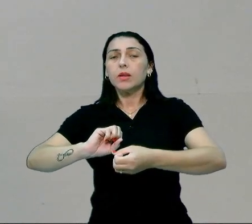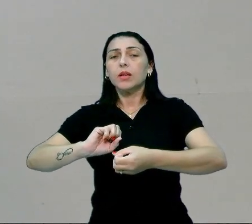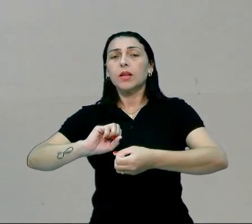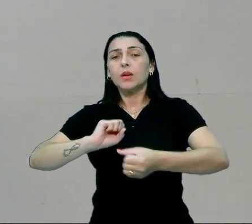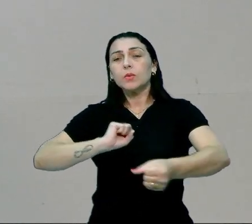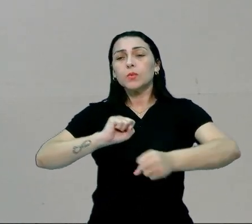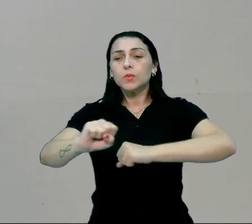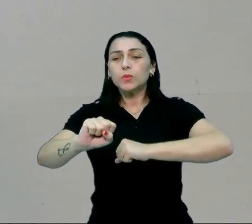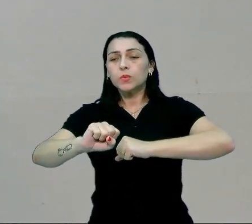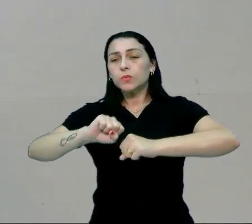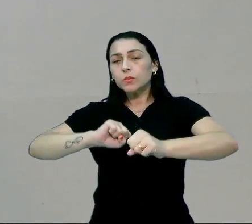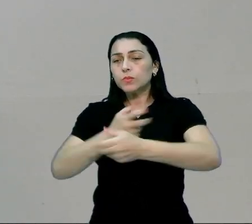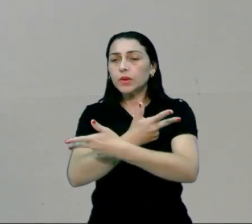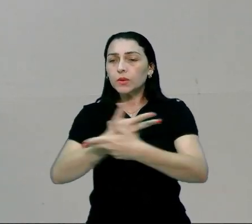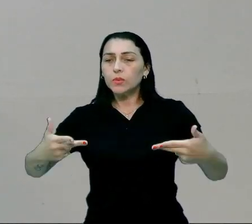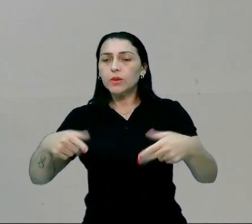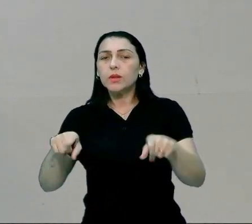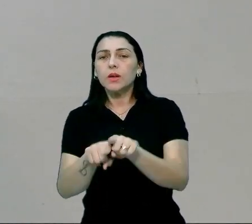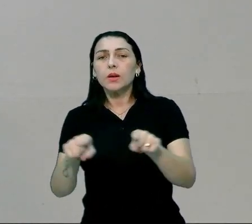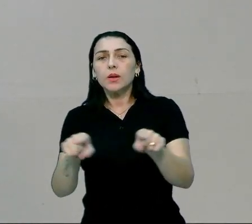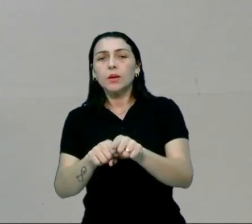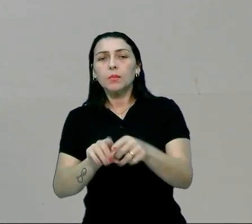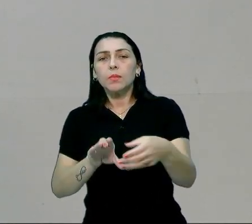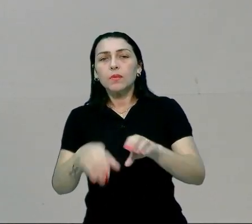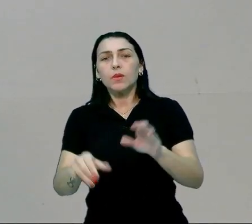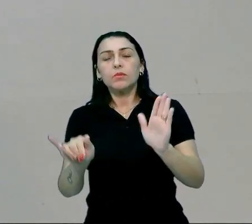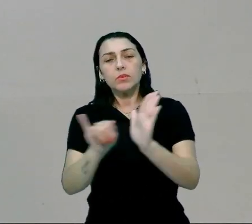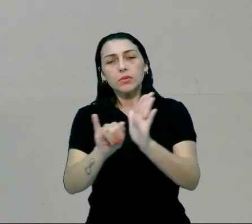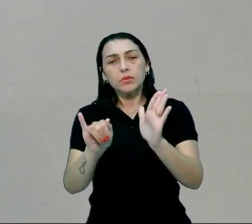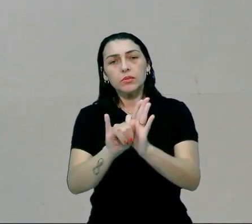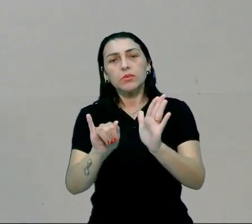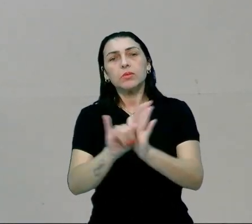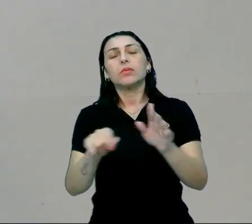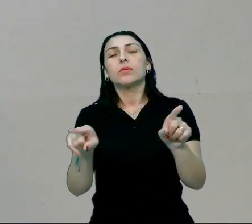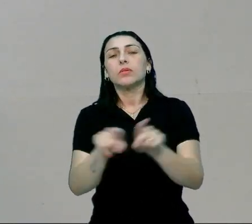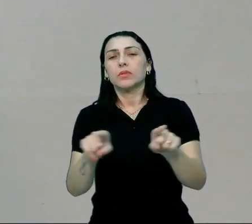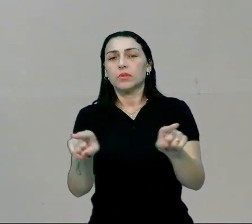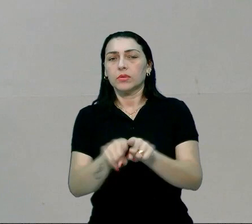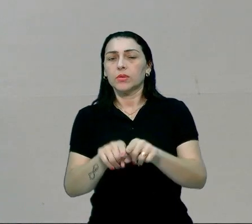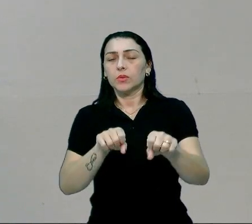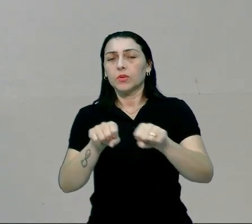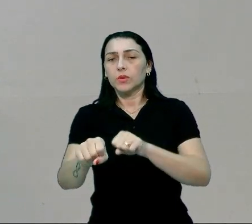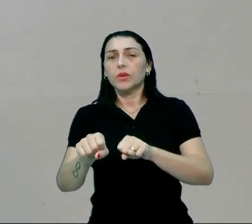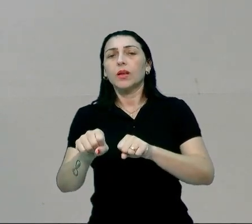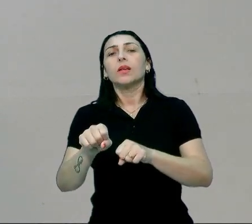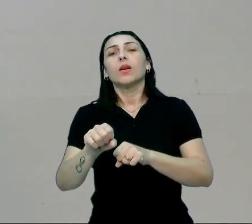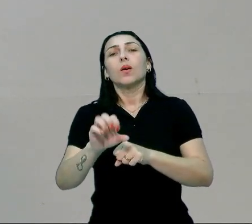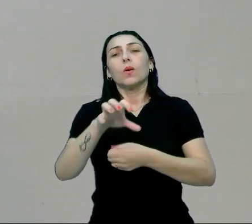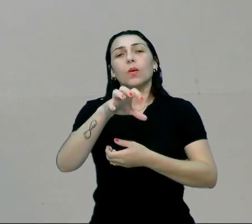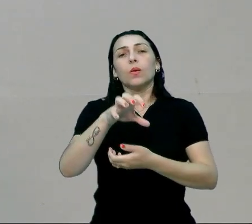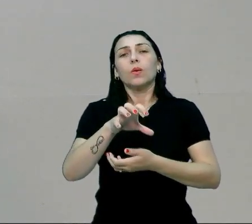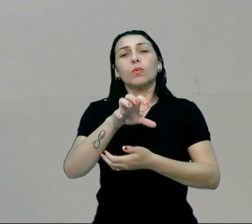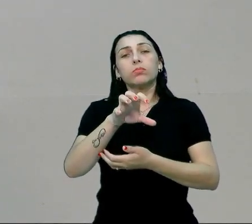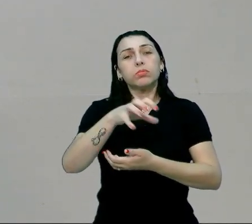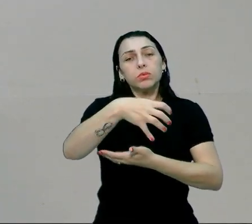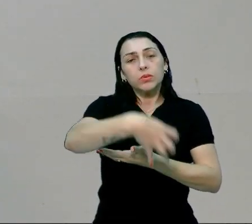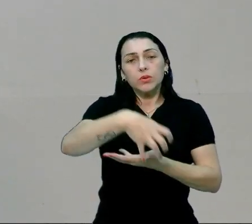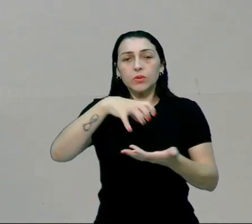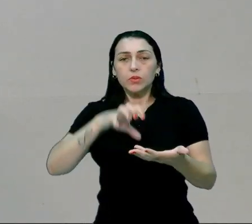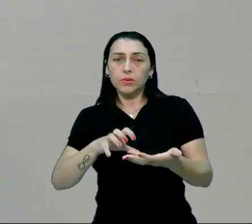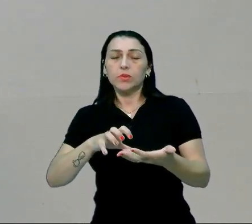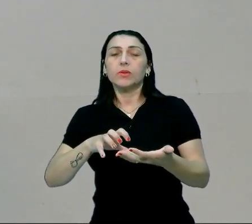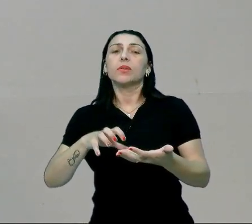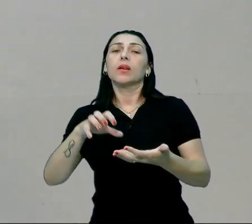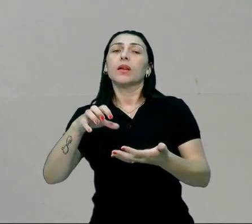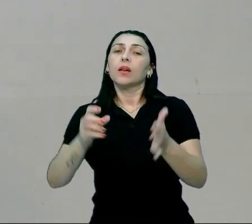aspecto também cultural, a formação tanto da identificação de lutas ocidentais, lutas orientais, a construção da identidade